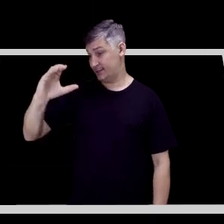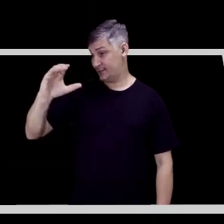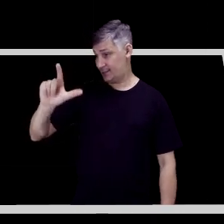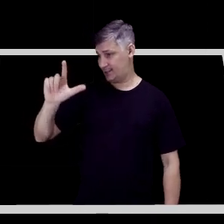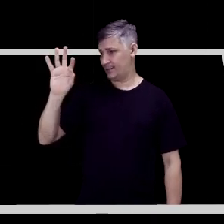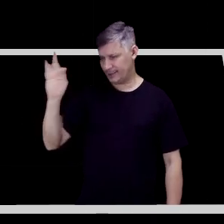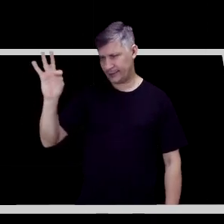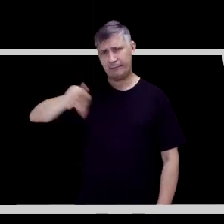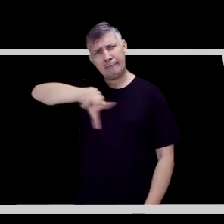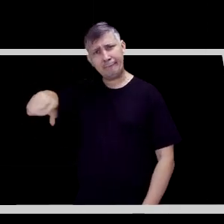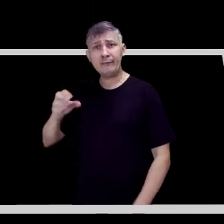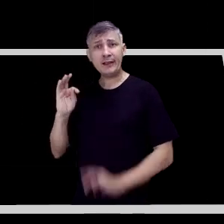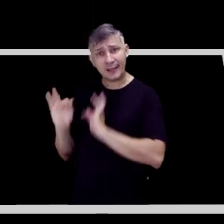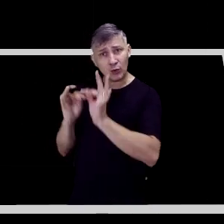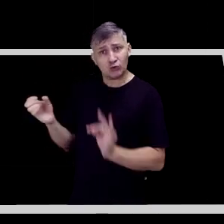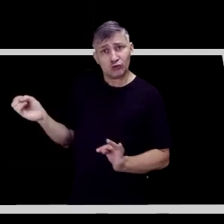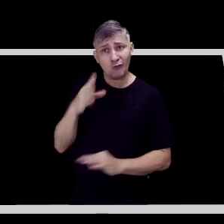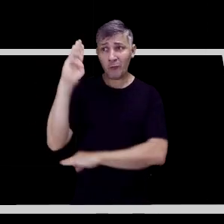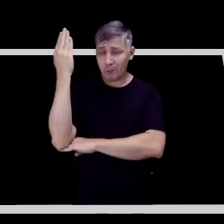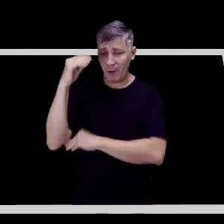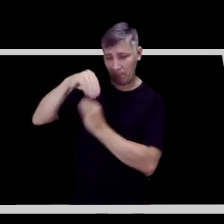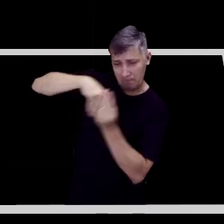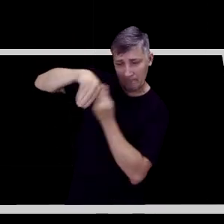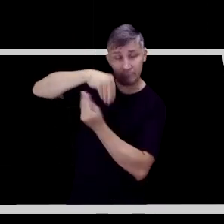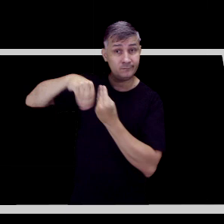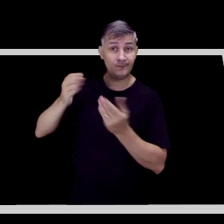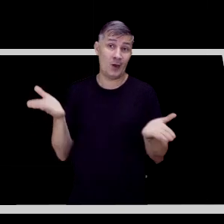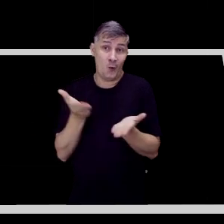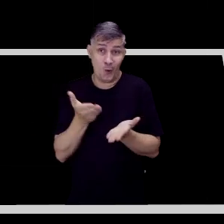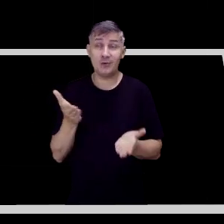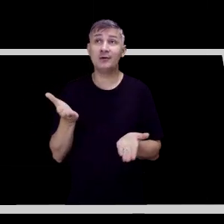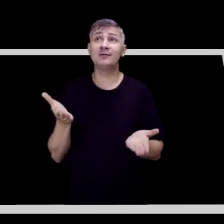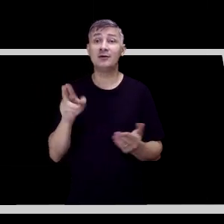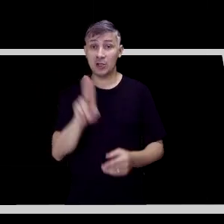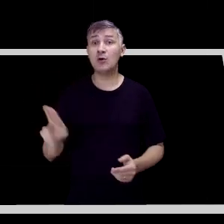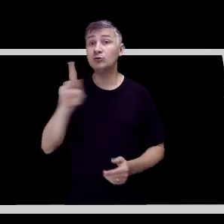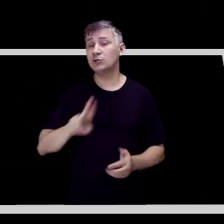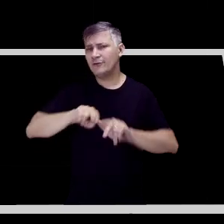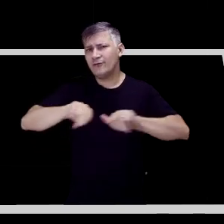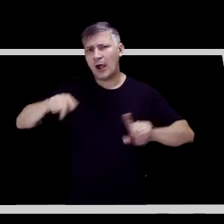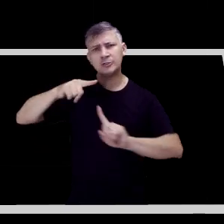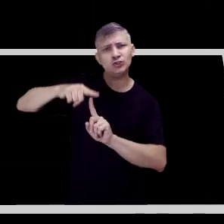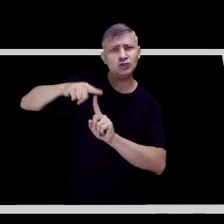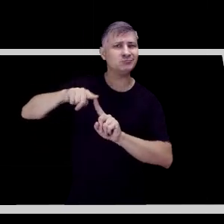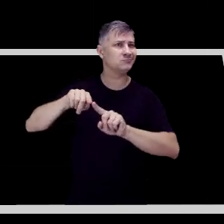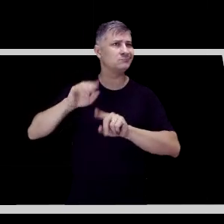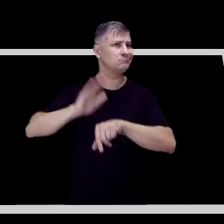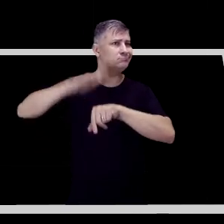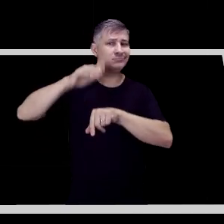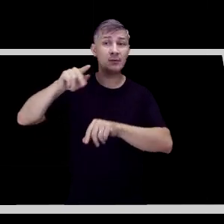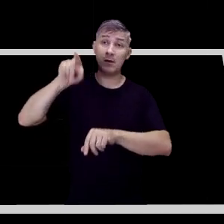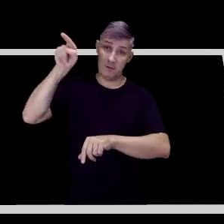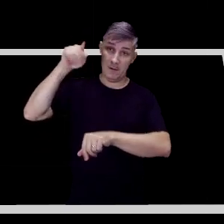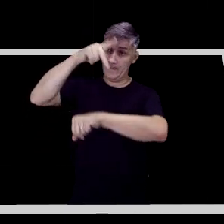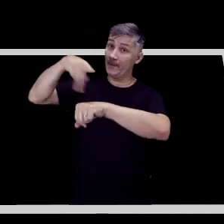são relativamente recentes e estão ainda agora sendo usadas assim